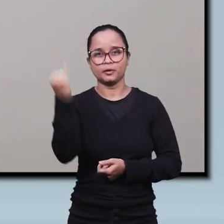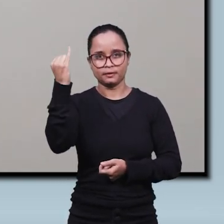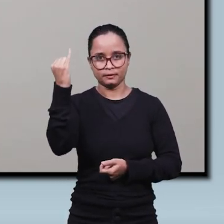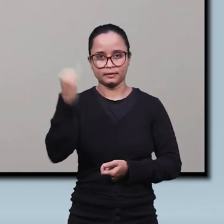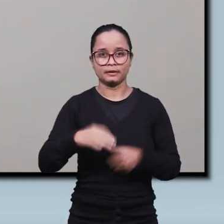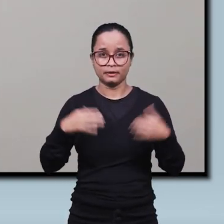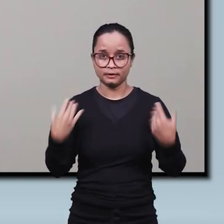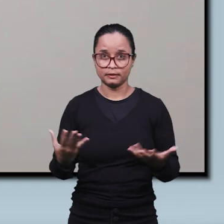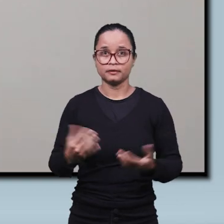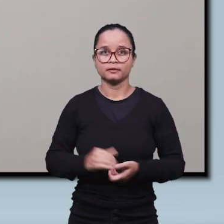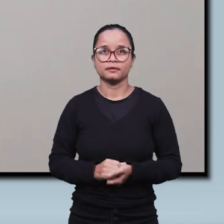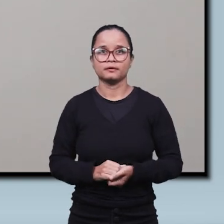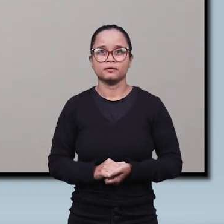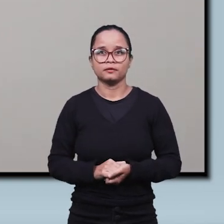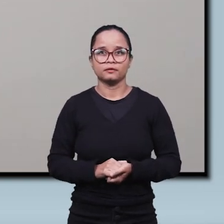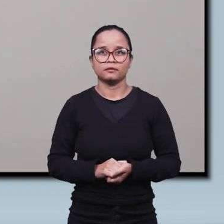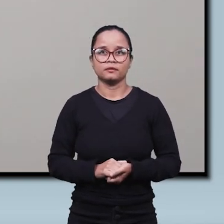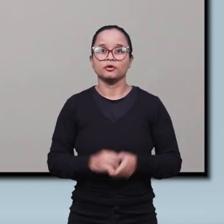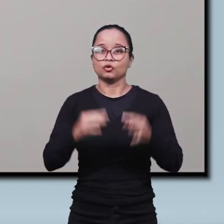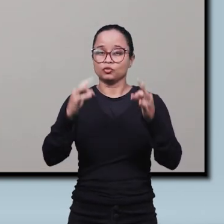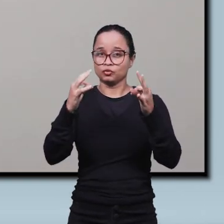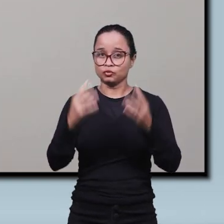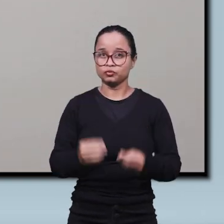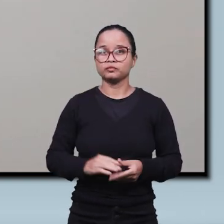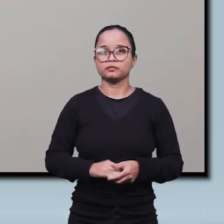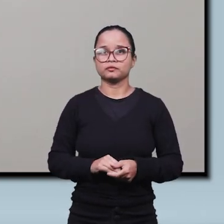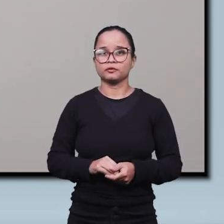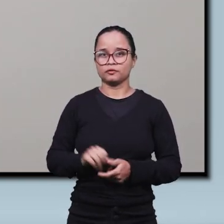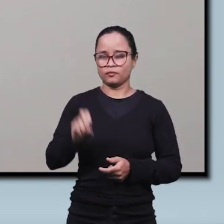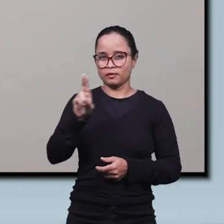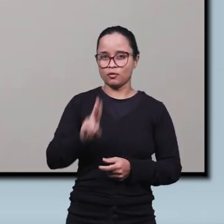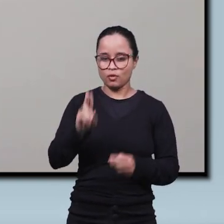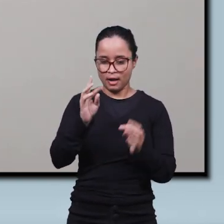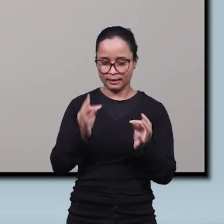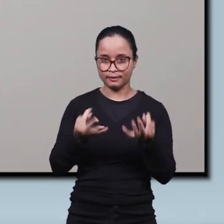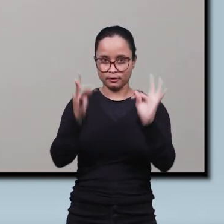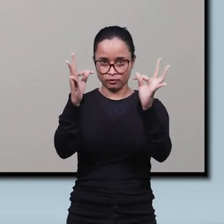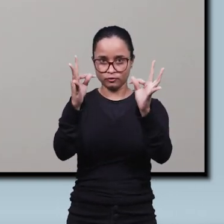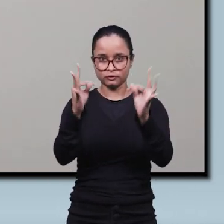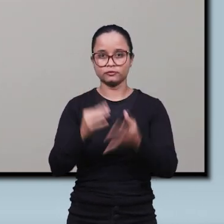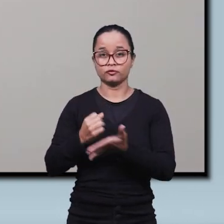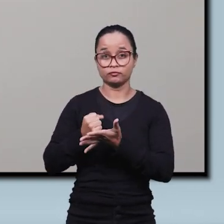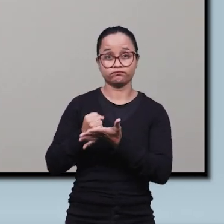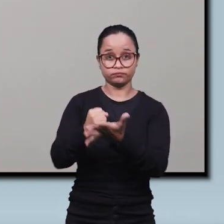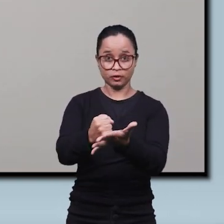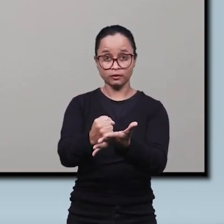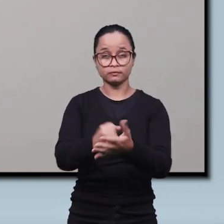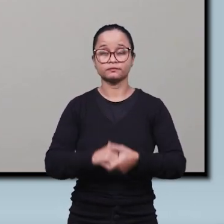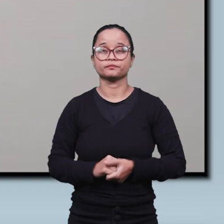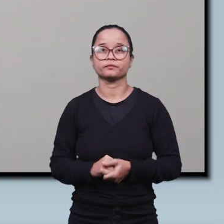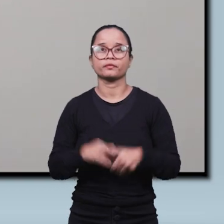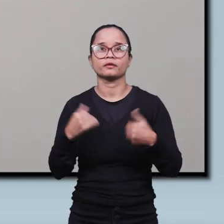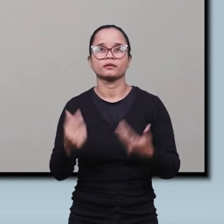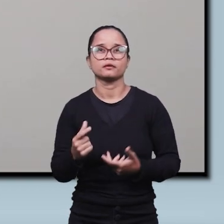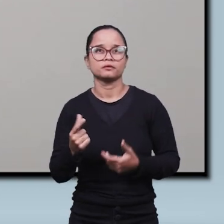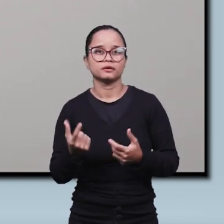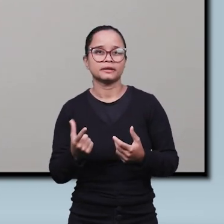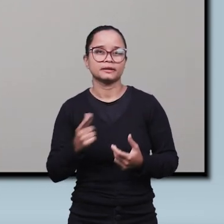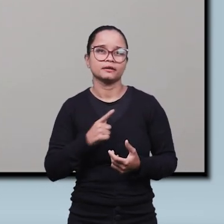nessa promoção, com os recursos de tecnologia assistiva, eles